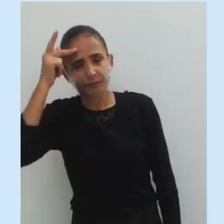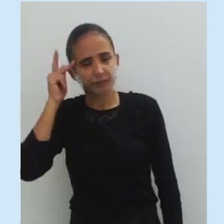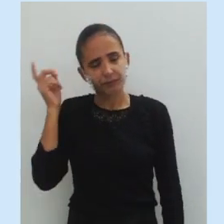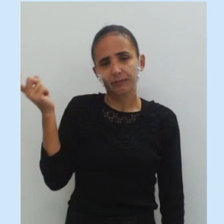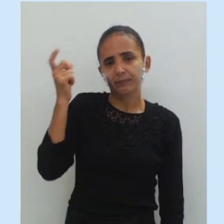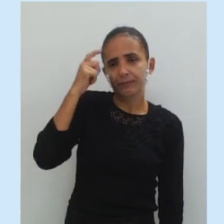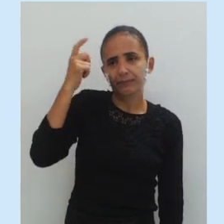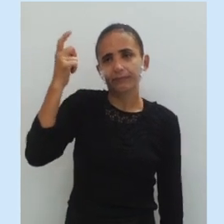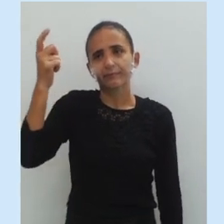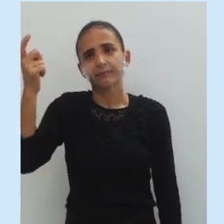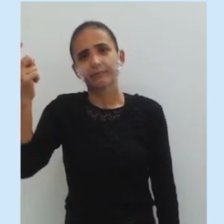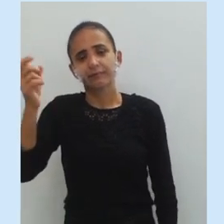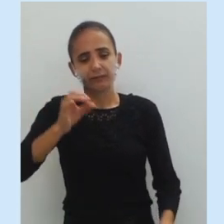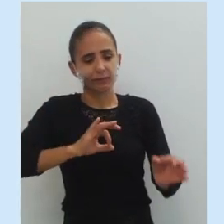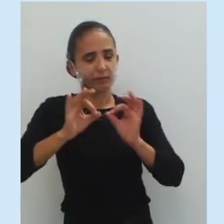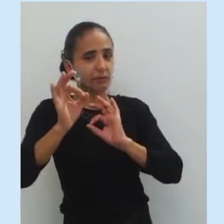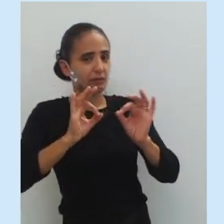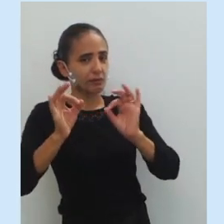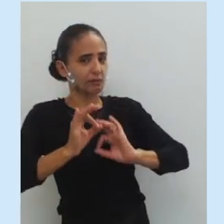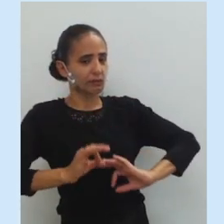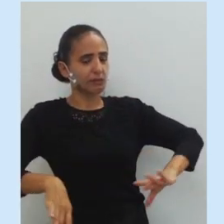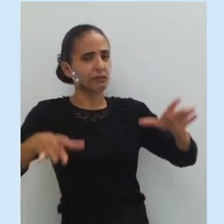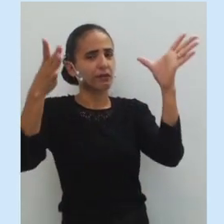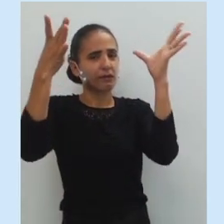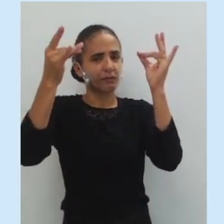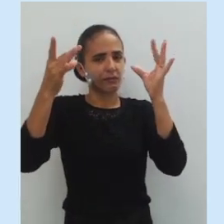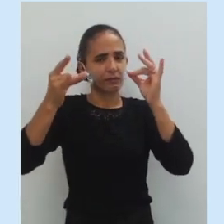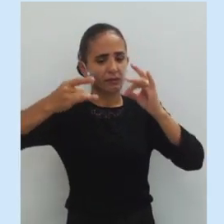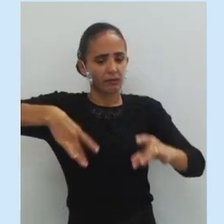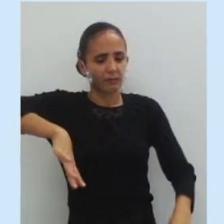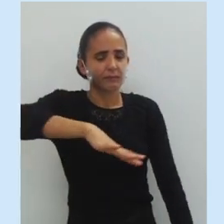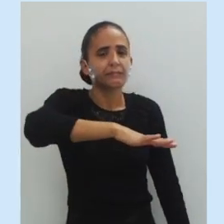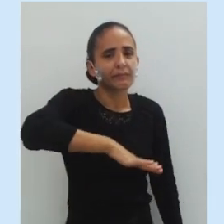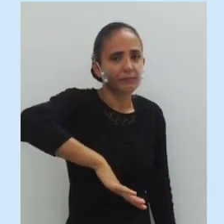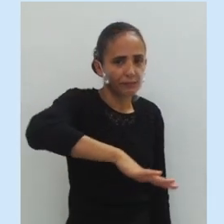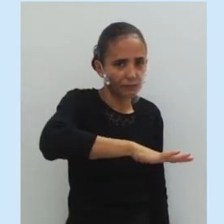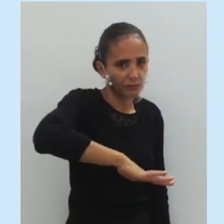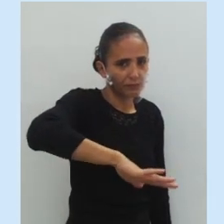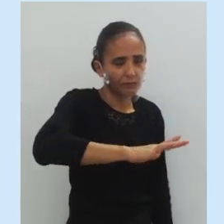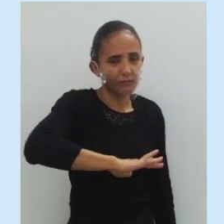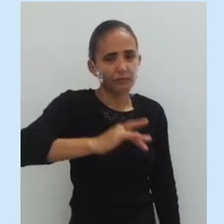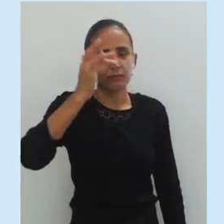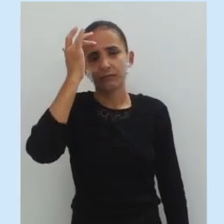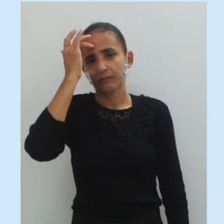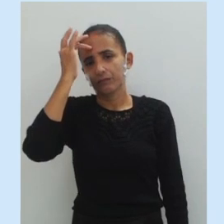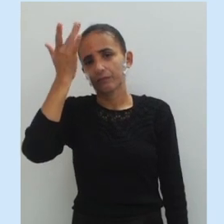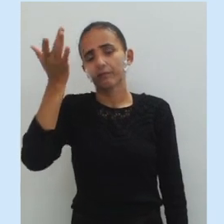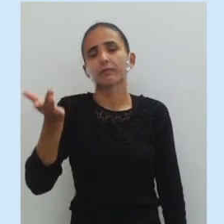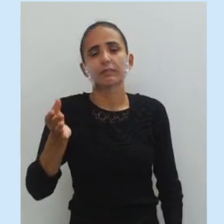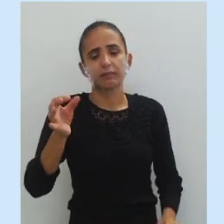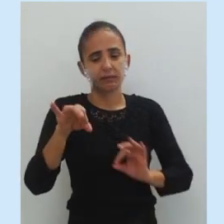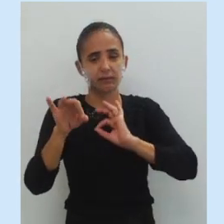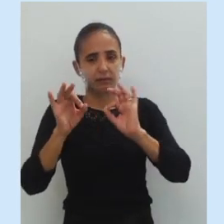pensamento criativo, a fatores que são ambientais, que vão facilitar ou inibir o